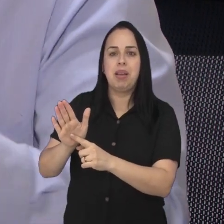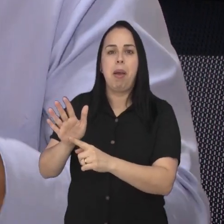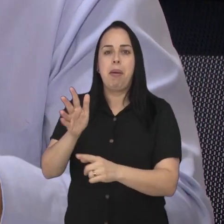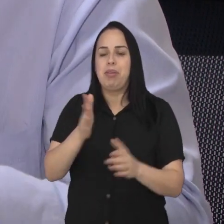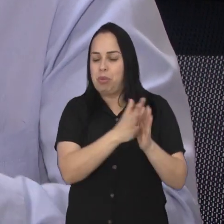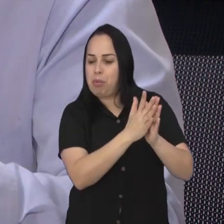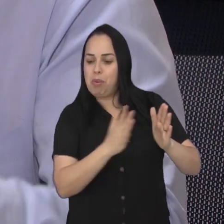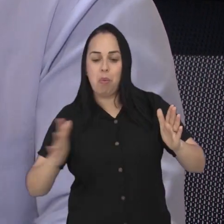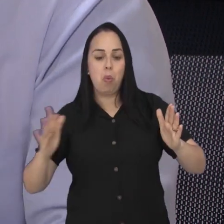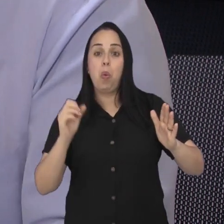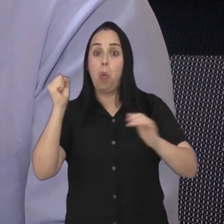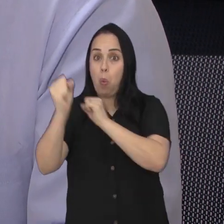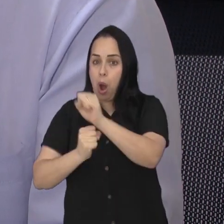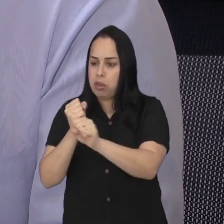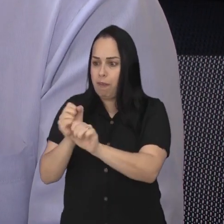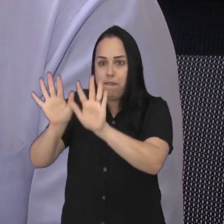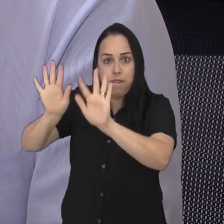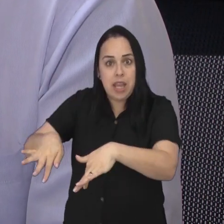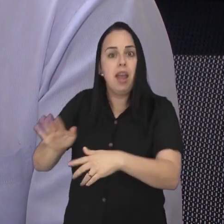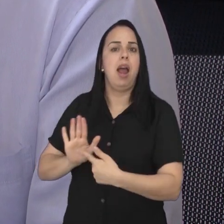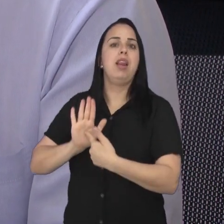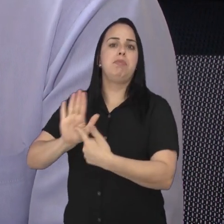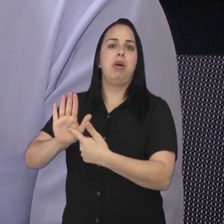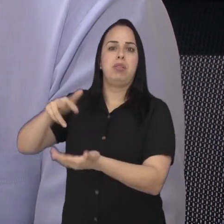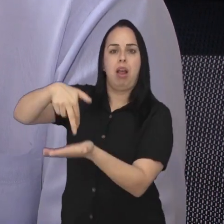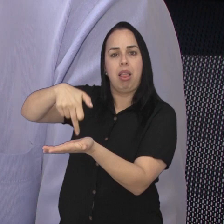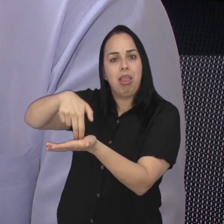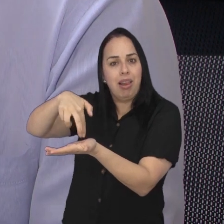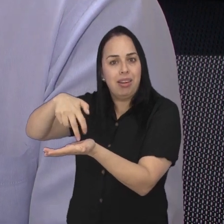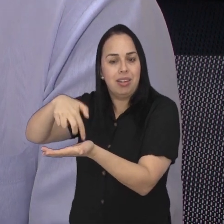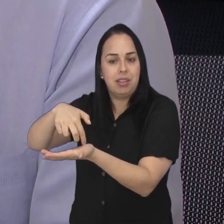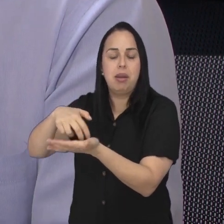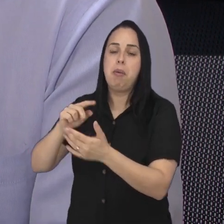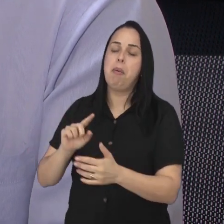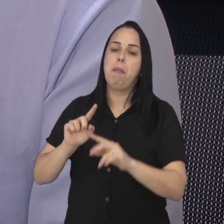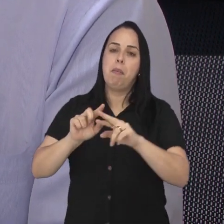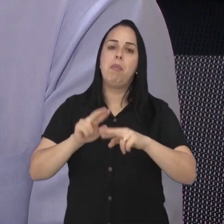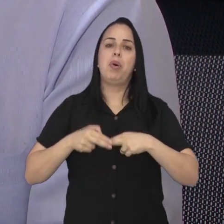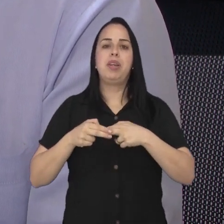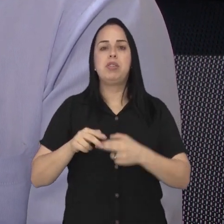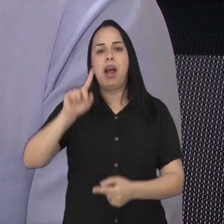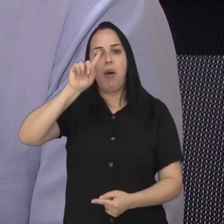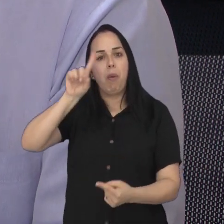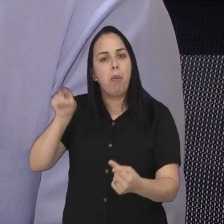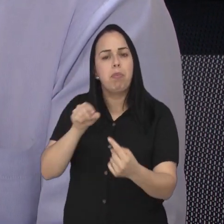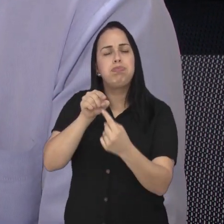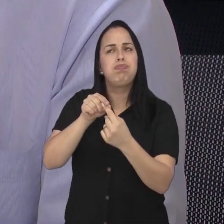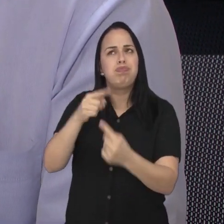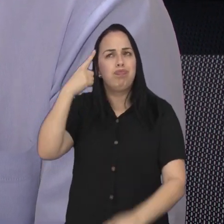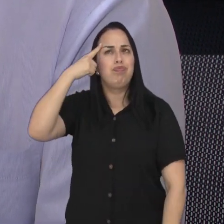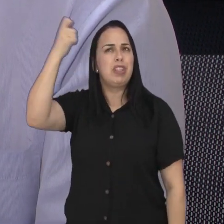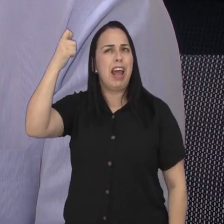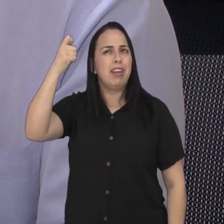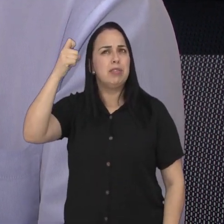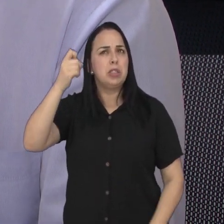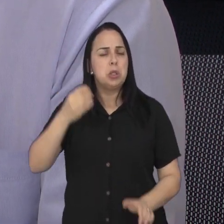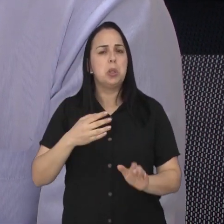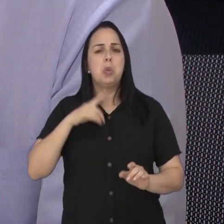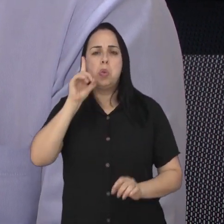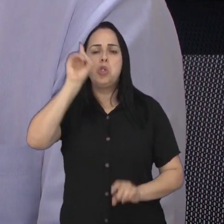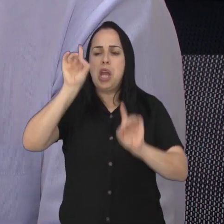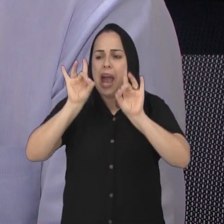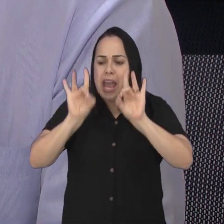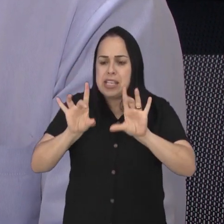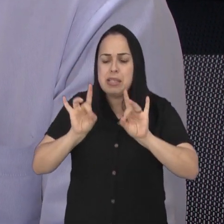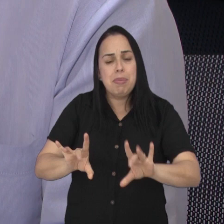sendo um fechamento de calendário das academias e também da dança. E aí surgiu a ideia de nós construirmos uma data